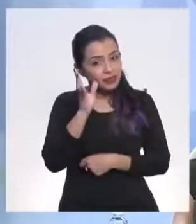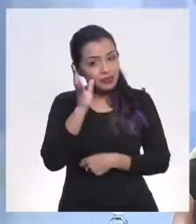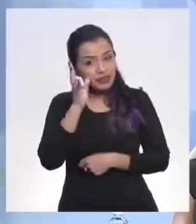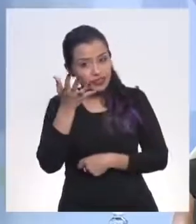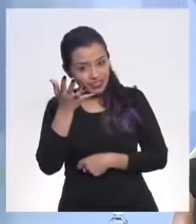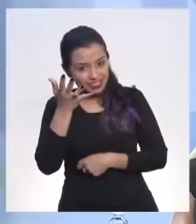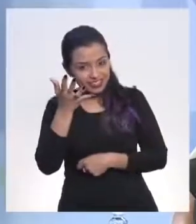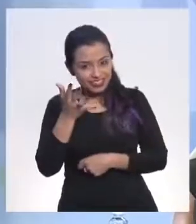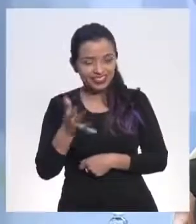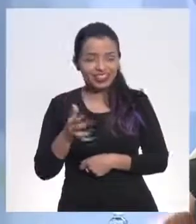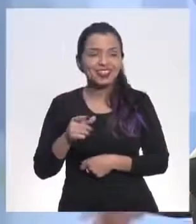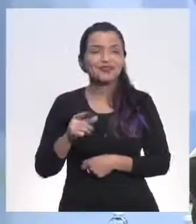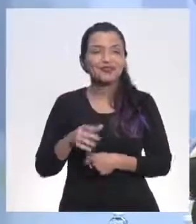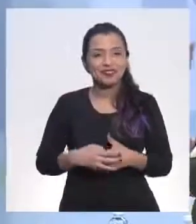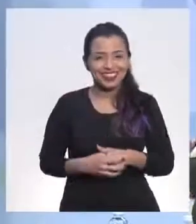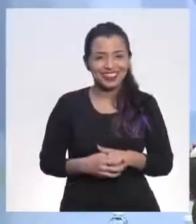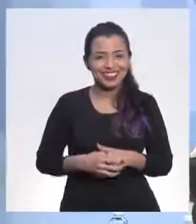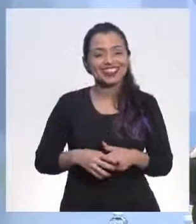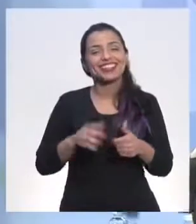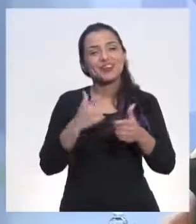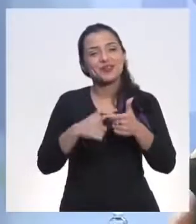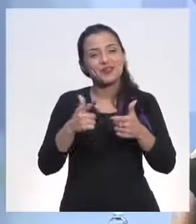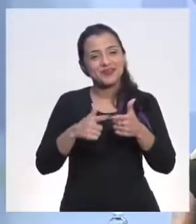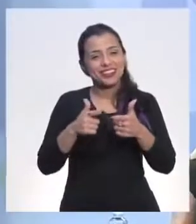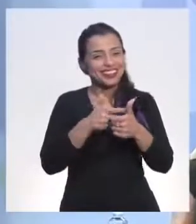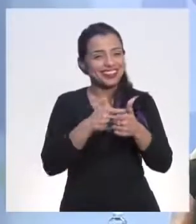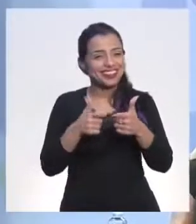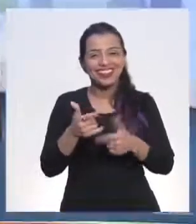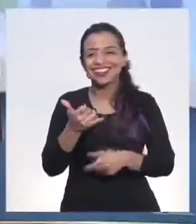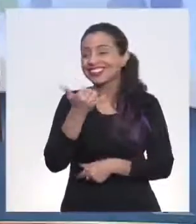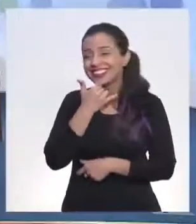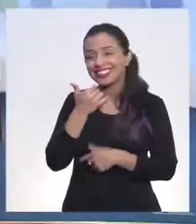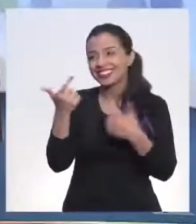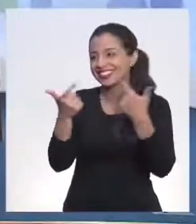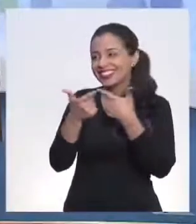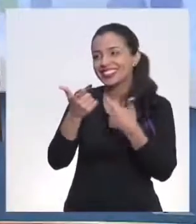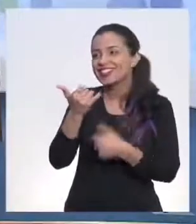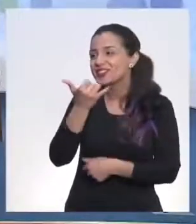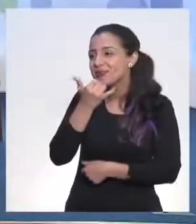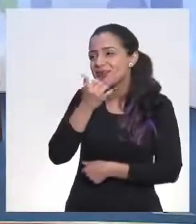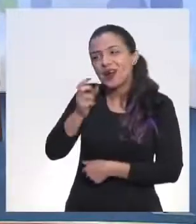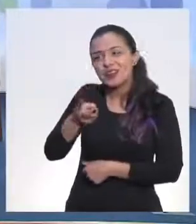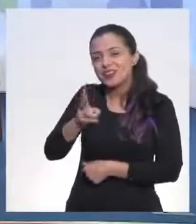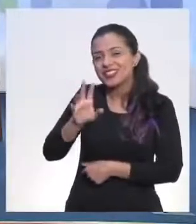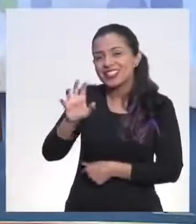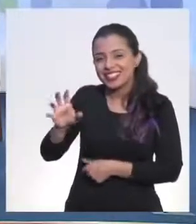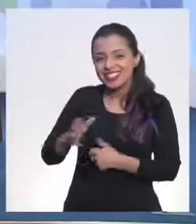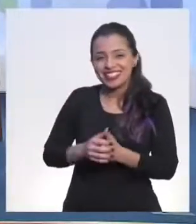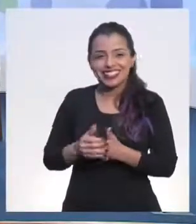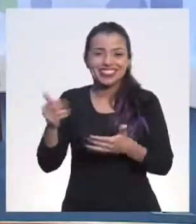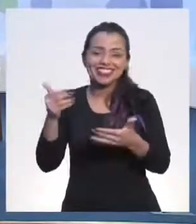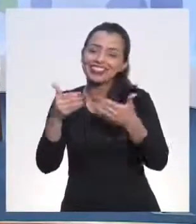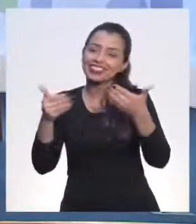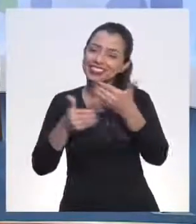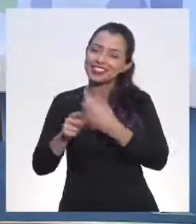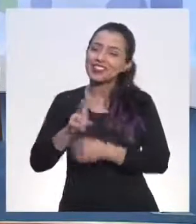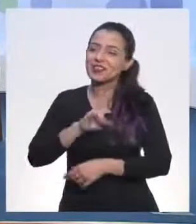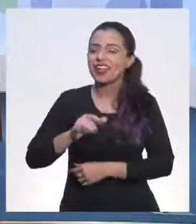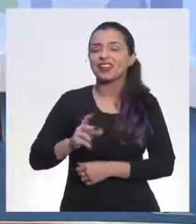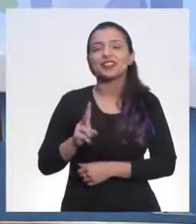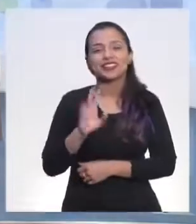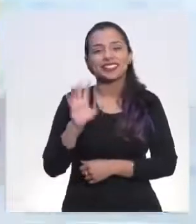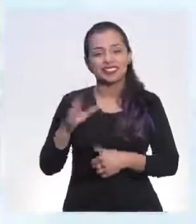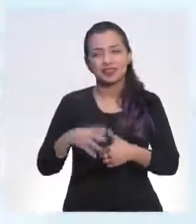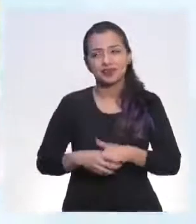observando essa situação que é divisor... Não dá para ficar sério, vai, continua do mesmo jeito. Beleza, então pode pôr Certo. na tela para eles, diretor. Nessa